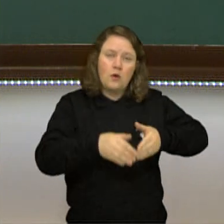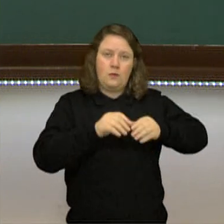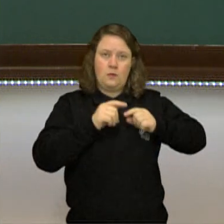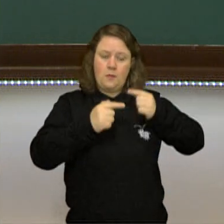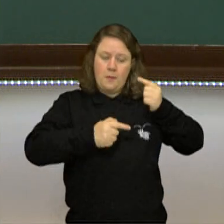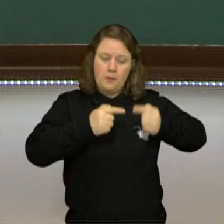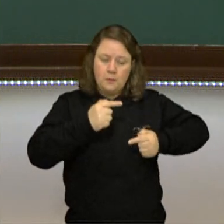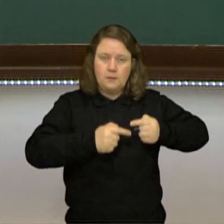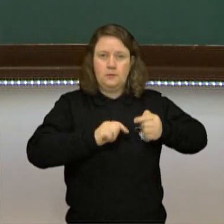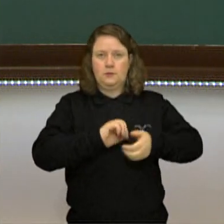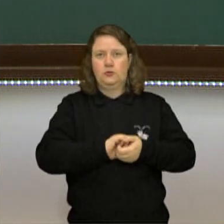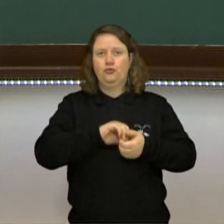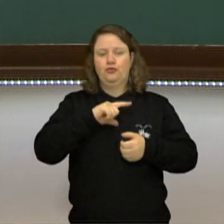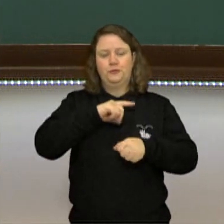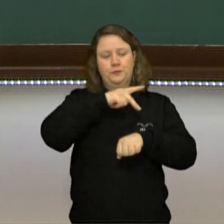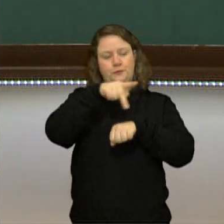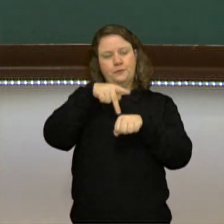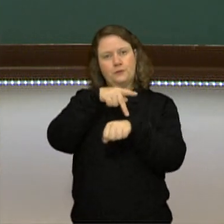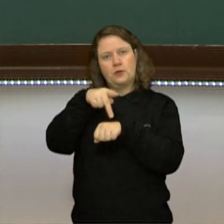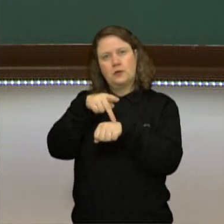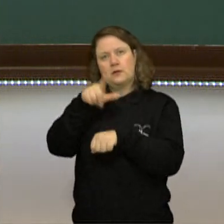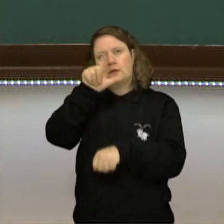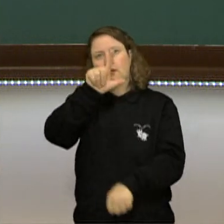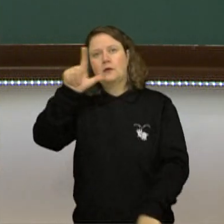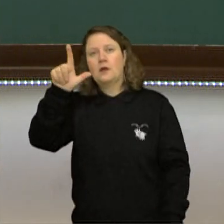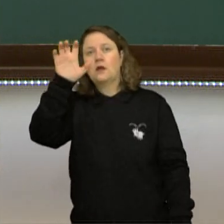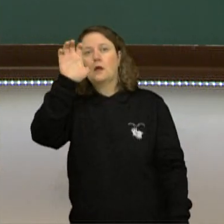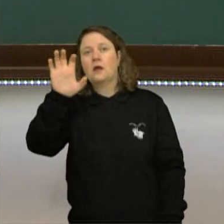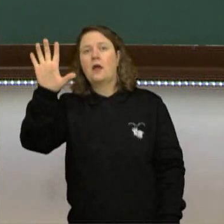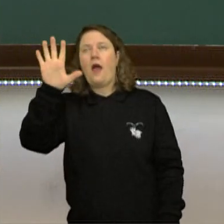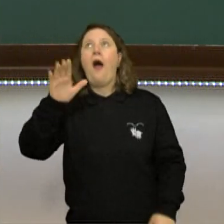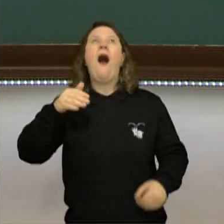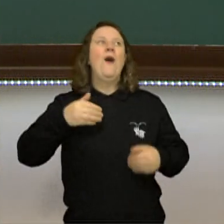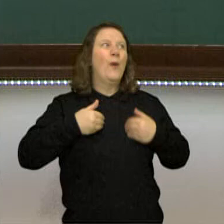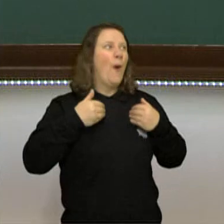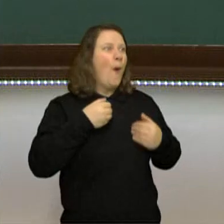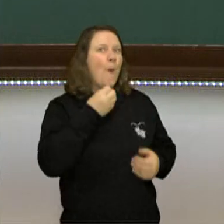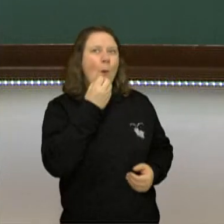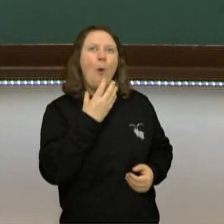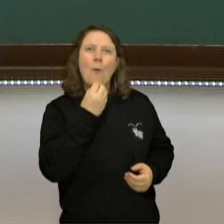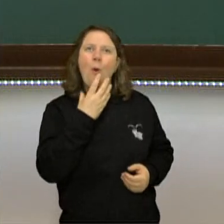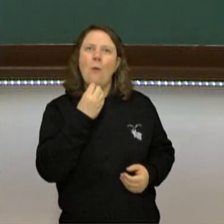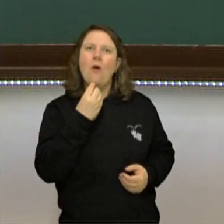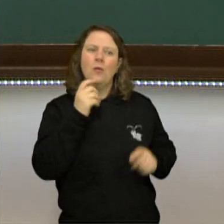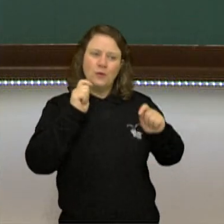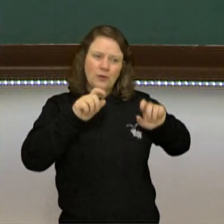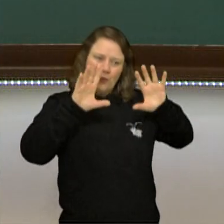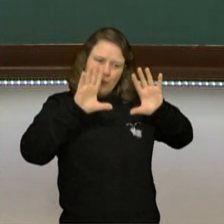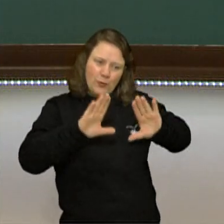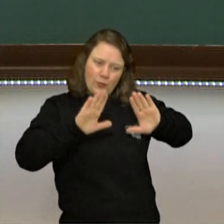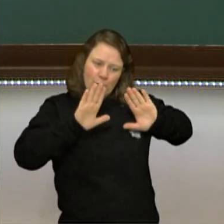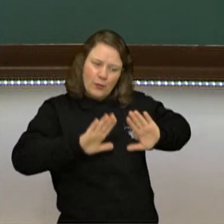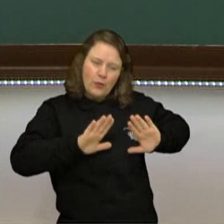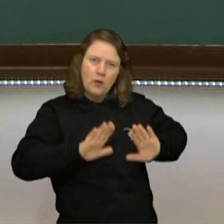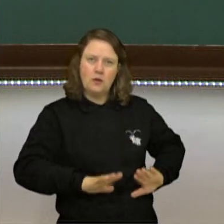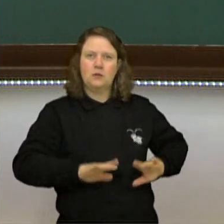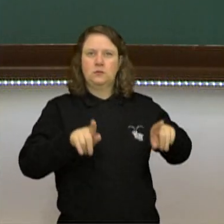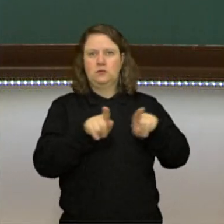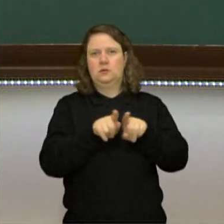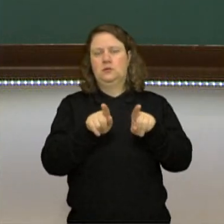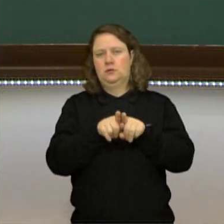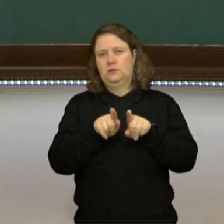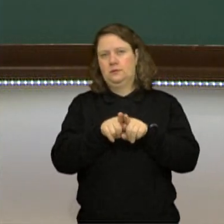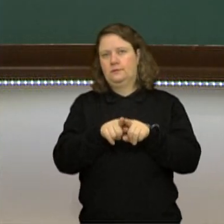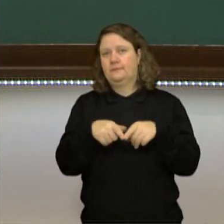regime, vários países do leste europeu se animaram com a possibilidade de também abrandarem os seus regimes, também aliviarem os seus